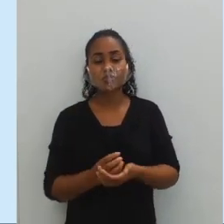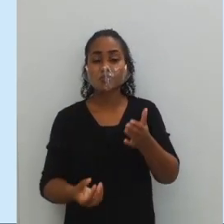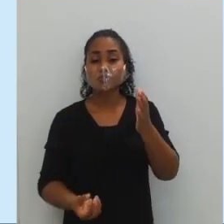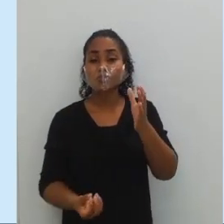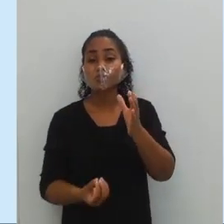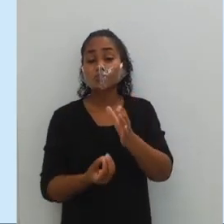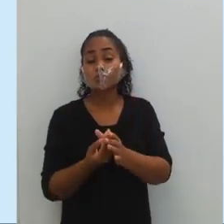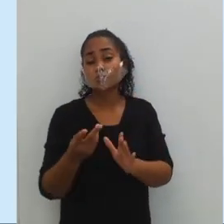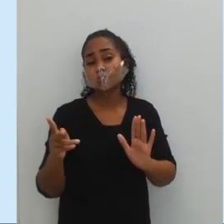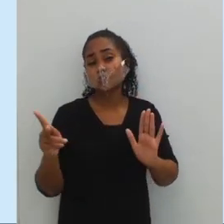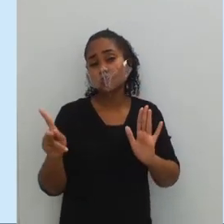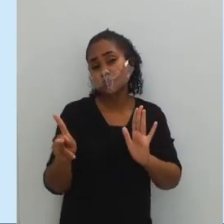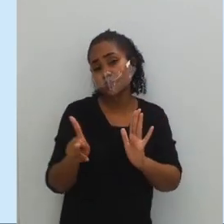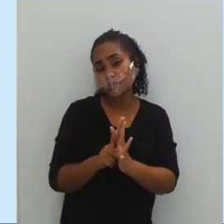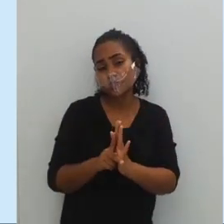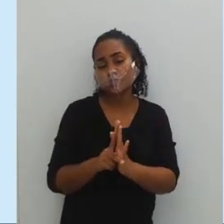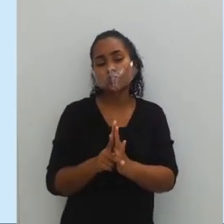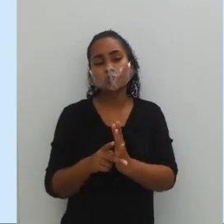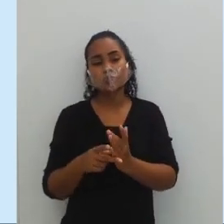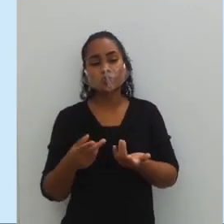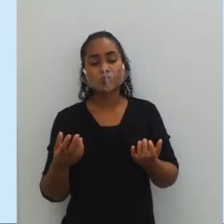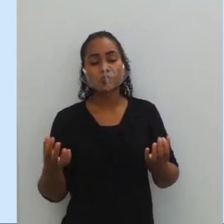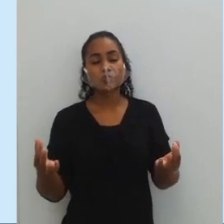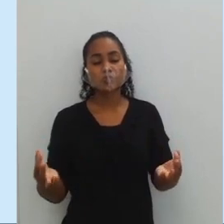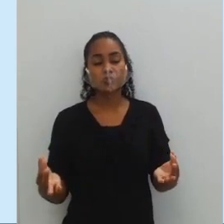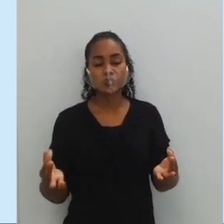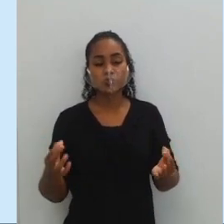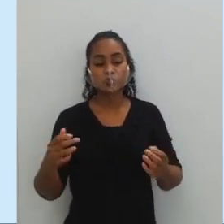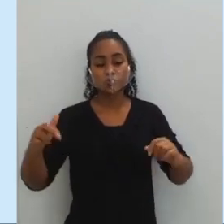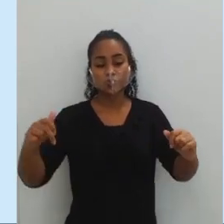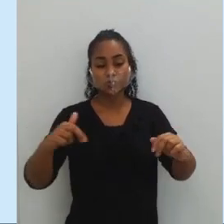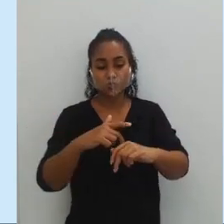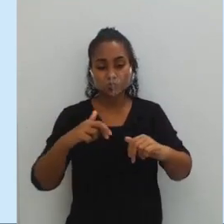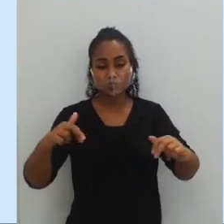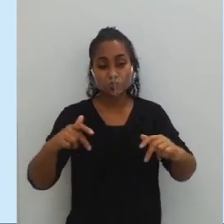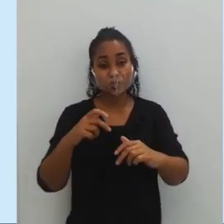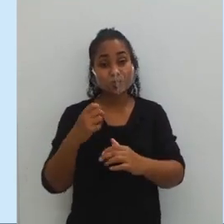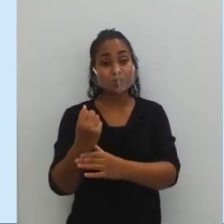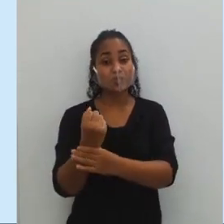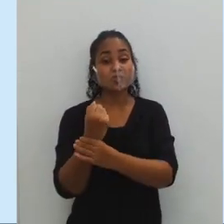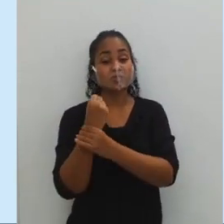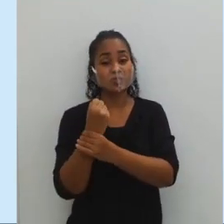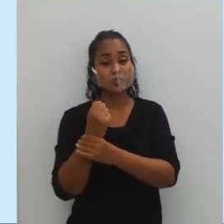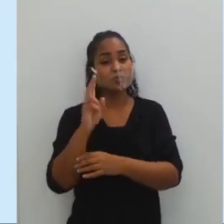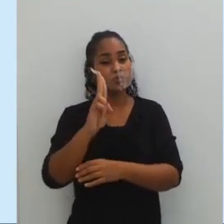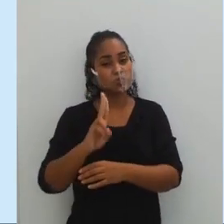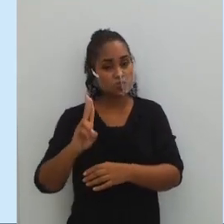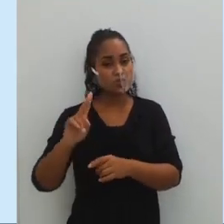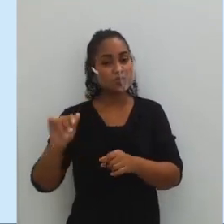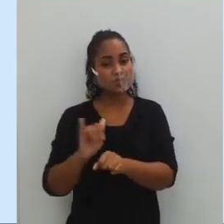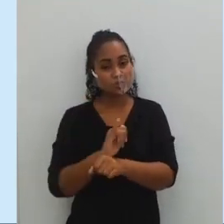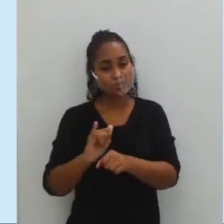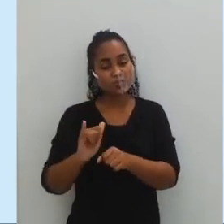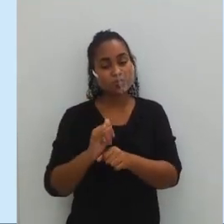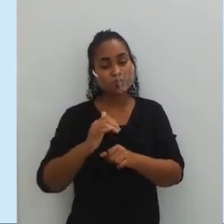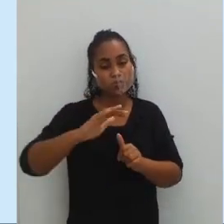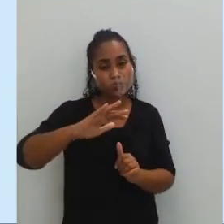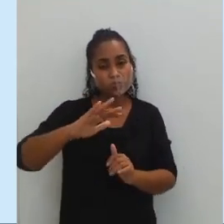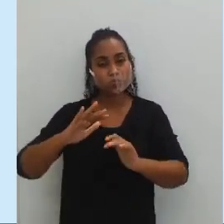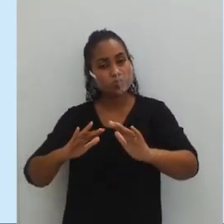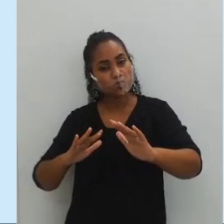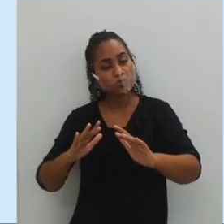foi criado na Índia através de monges budistas que ficavam peregrinando e para se defender precisavam utilizar o